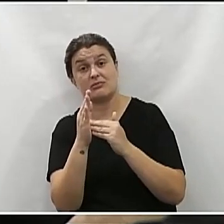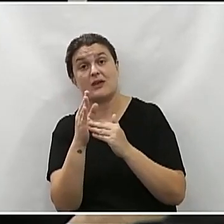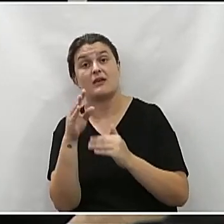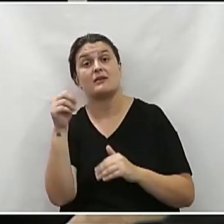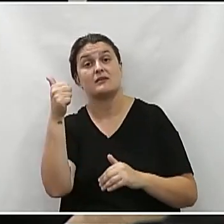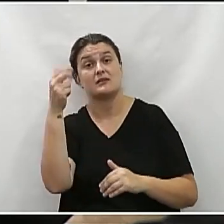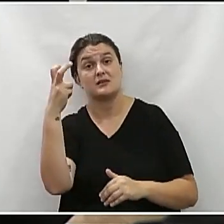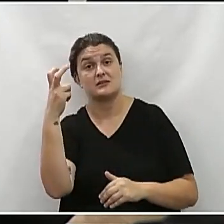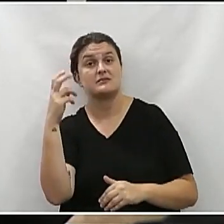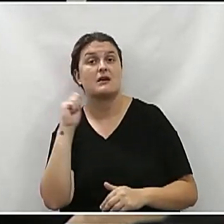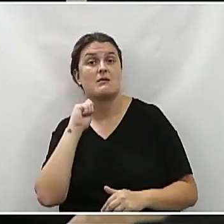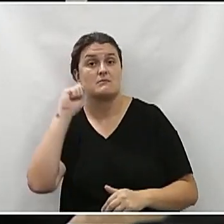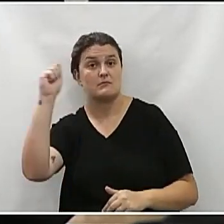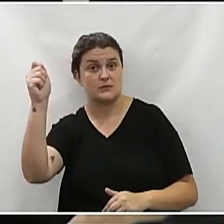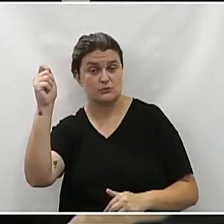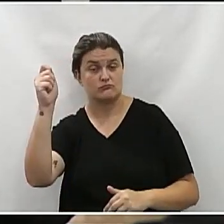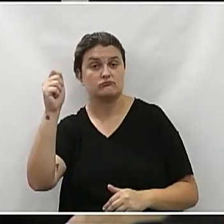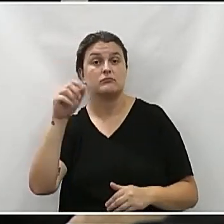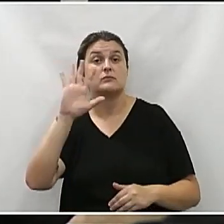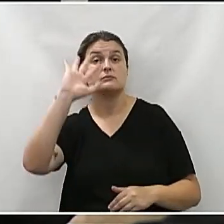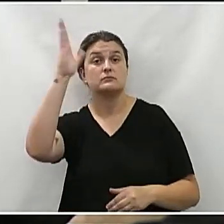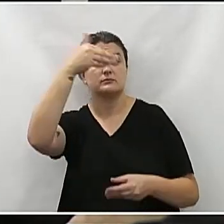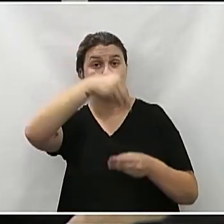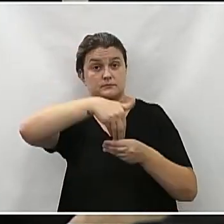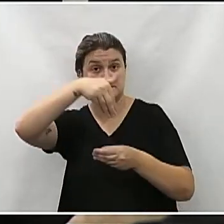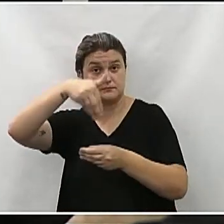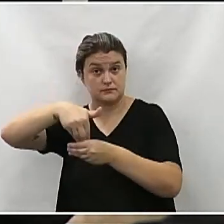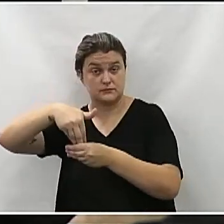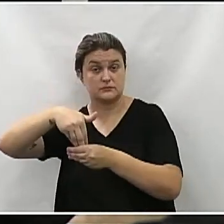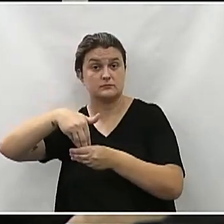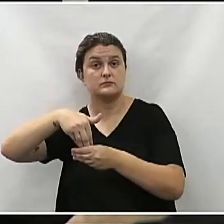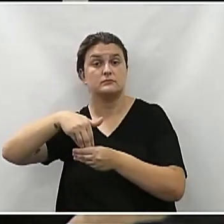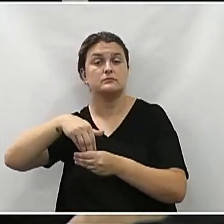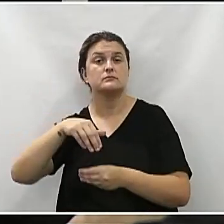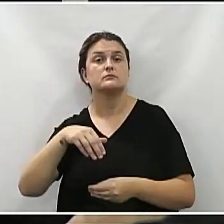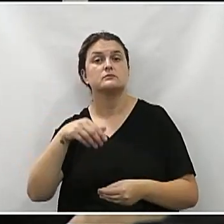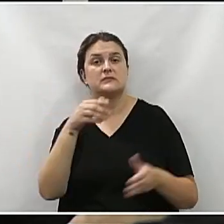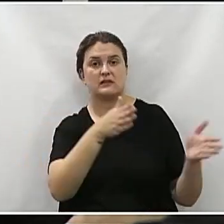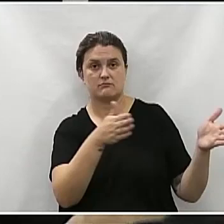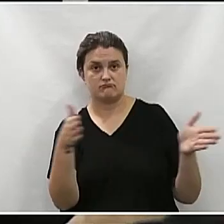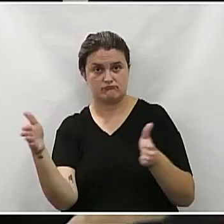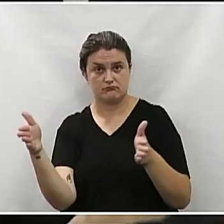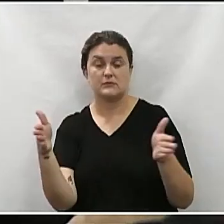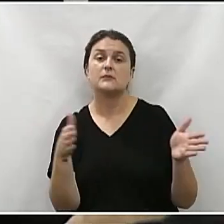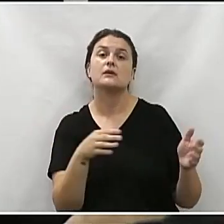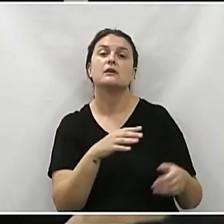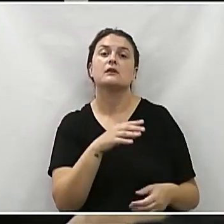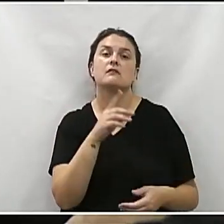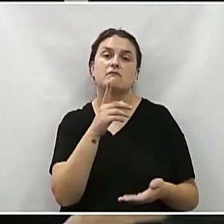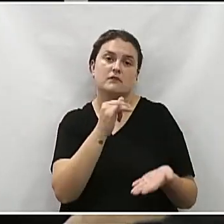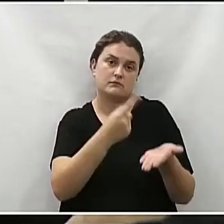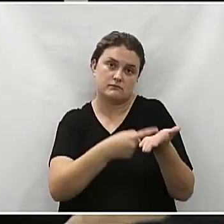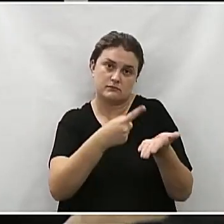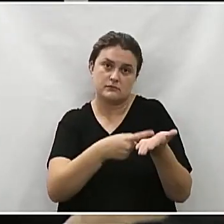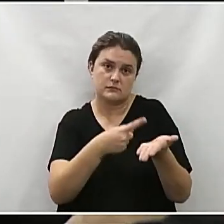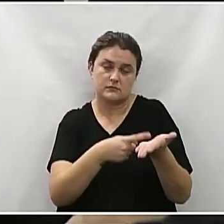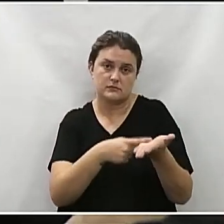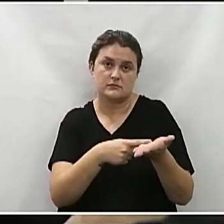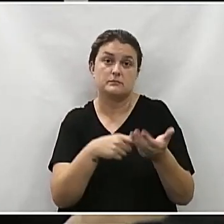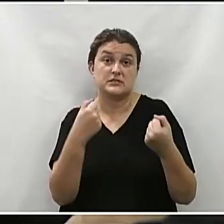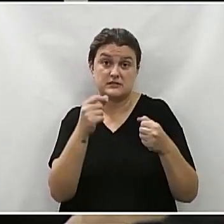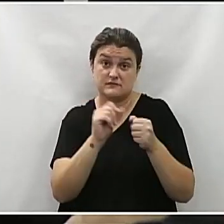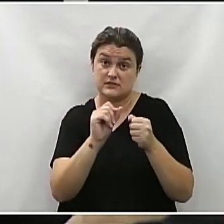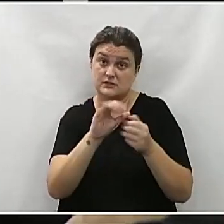23 As eleições para as novas diretorias ocorrem Nesse período serão marcadas conforme